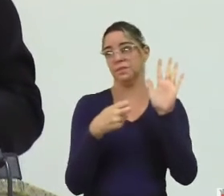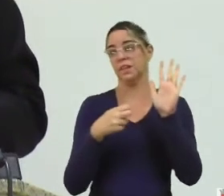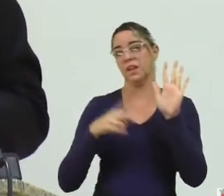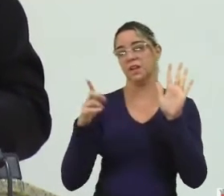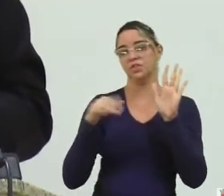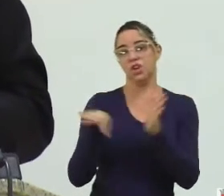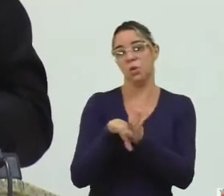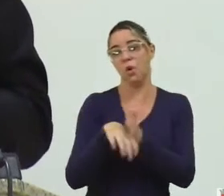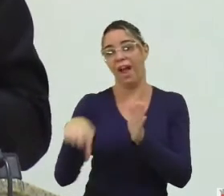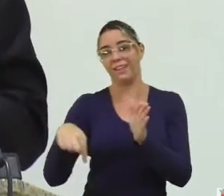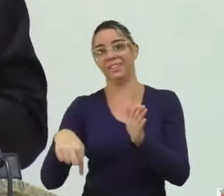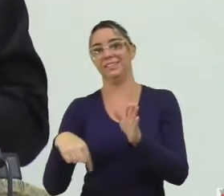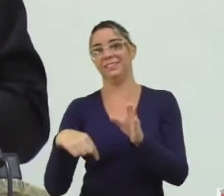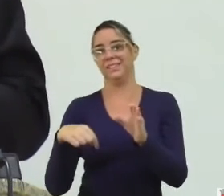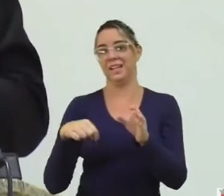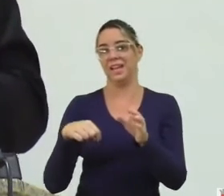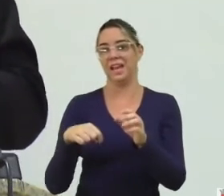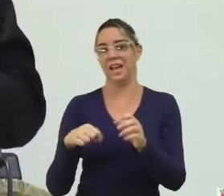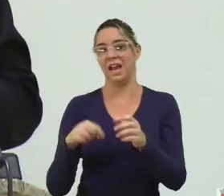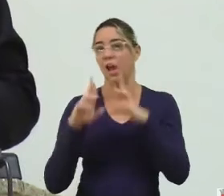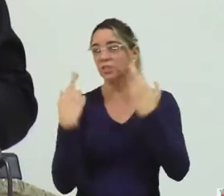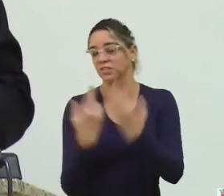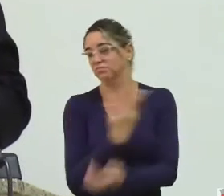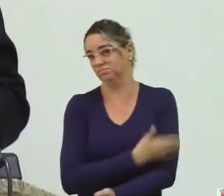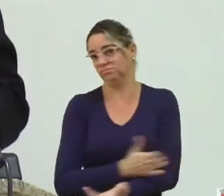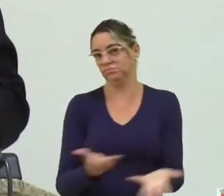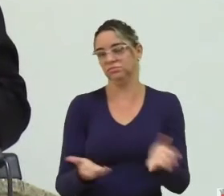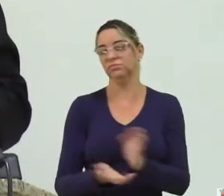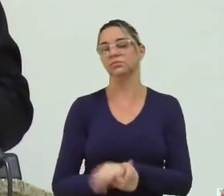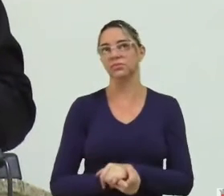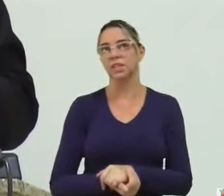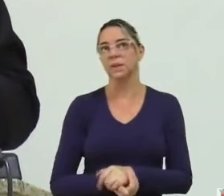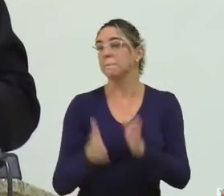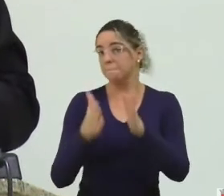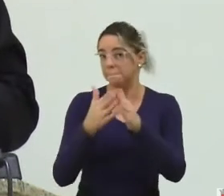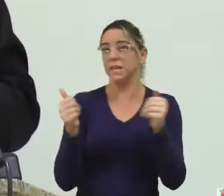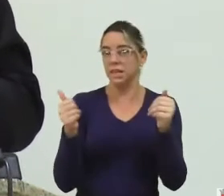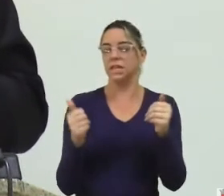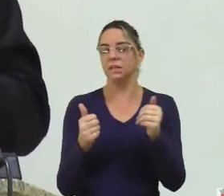sessão. Então, solicitar que